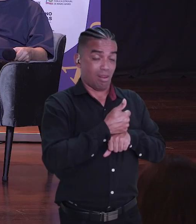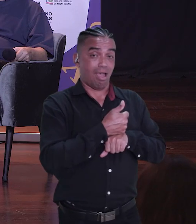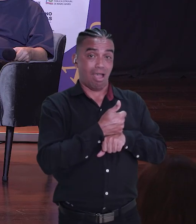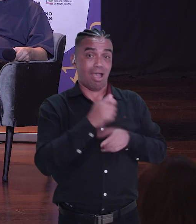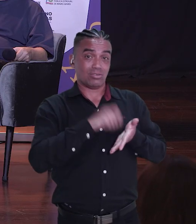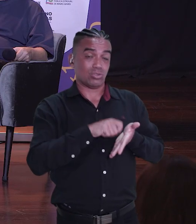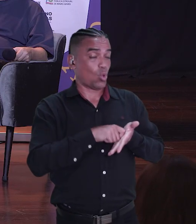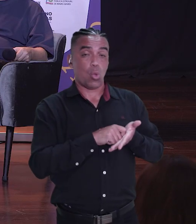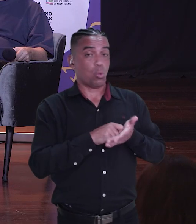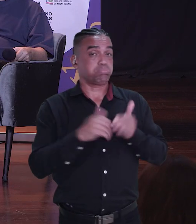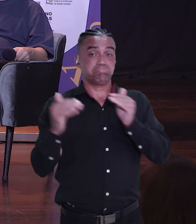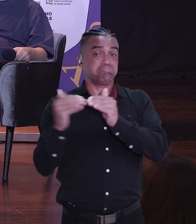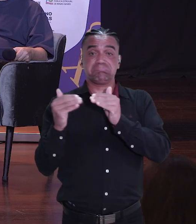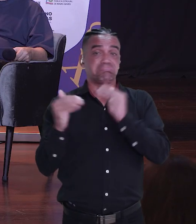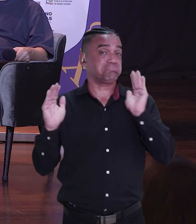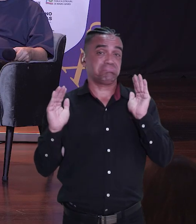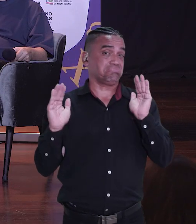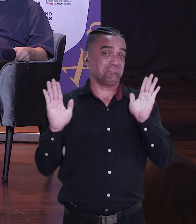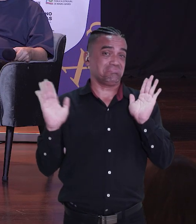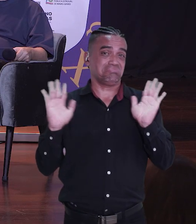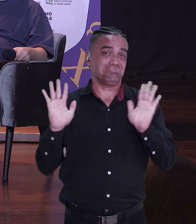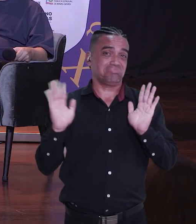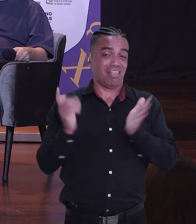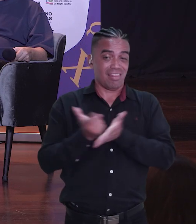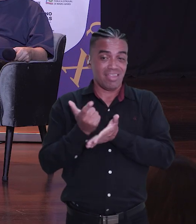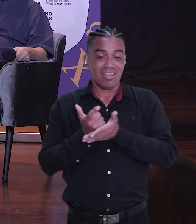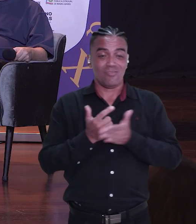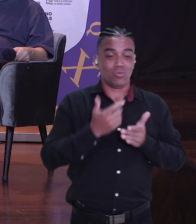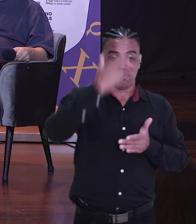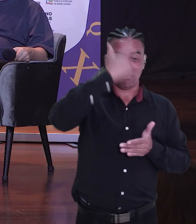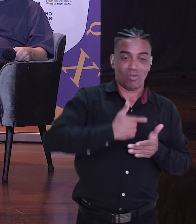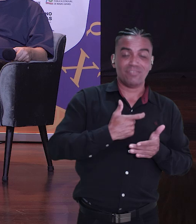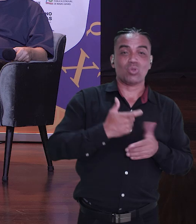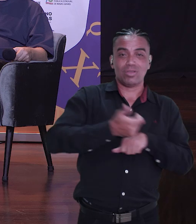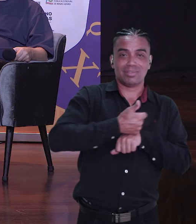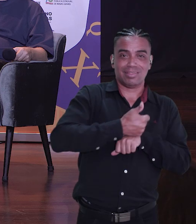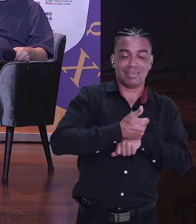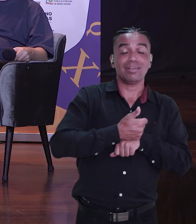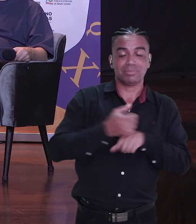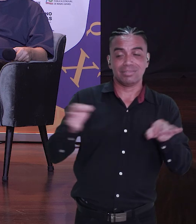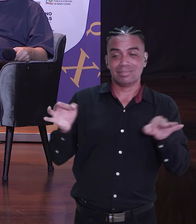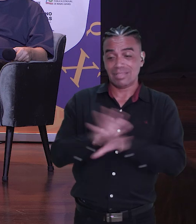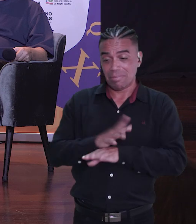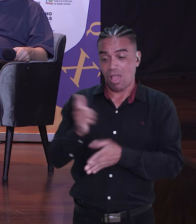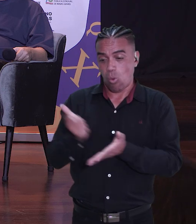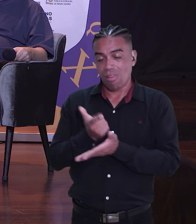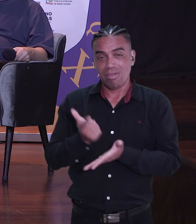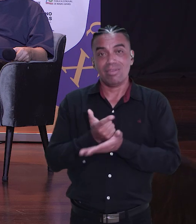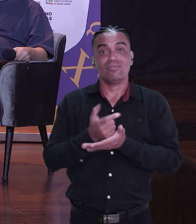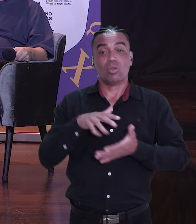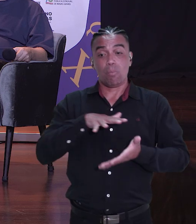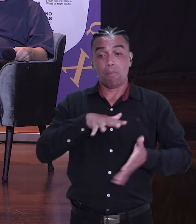nada a ver com isso, entendeu? Então, isso é aquilo que te move, né? Quer dizer, eu tenho que terminar o